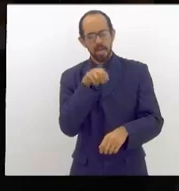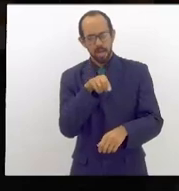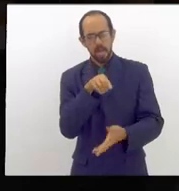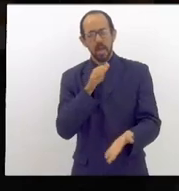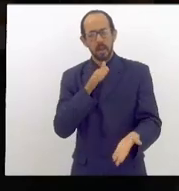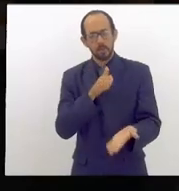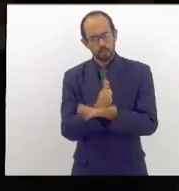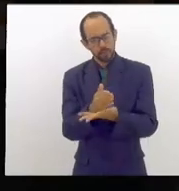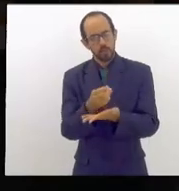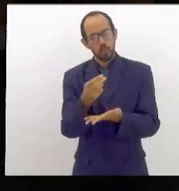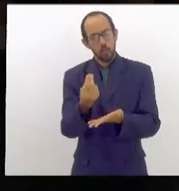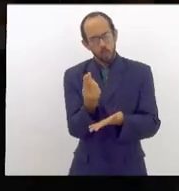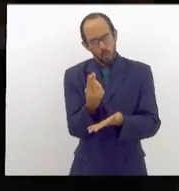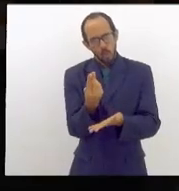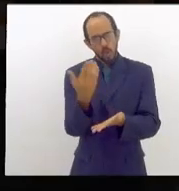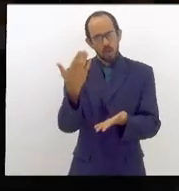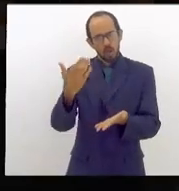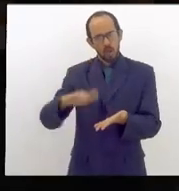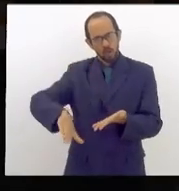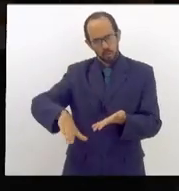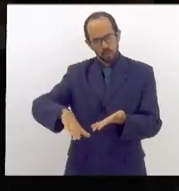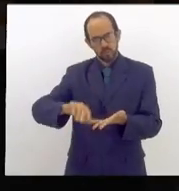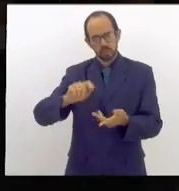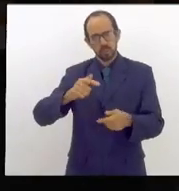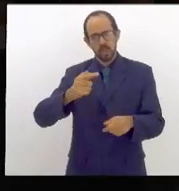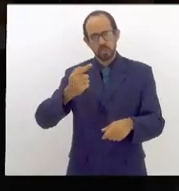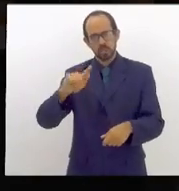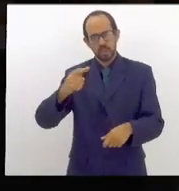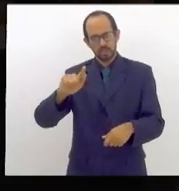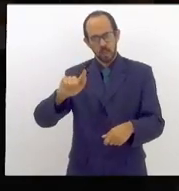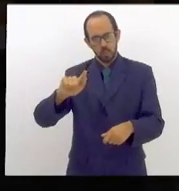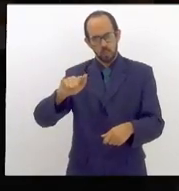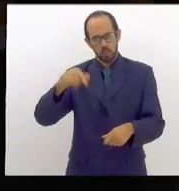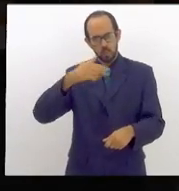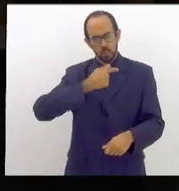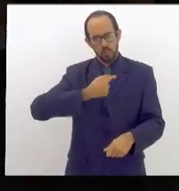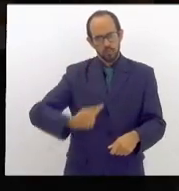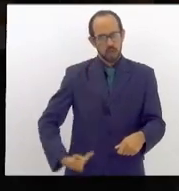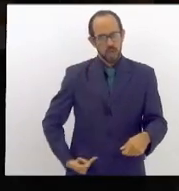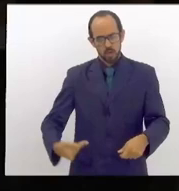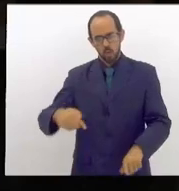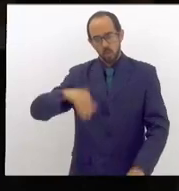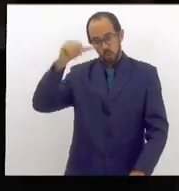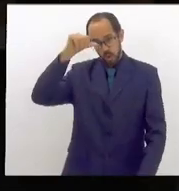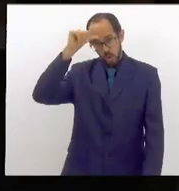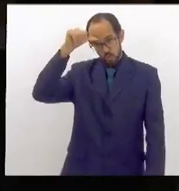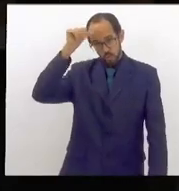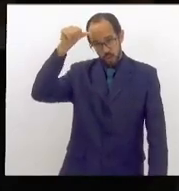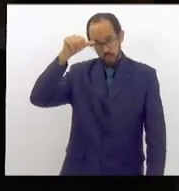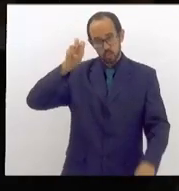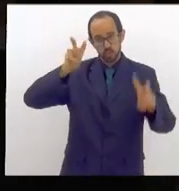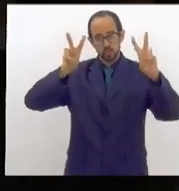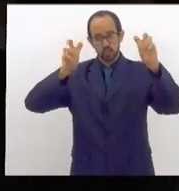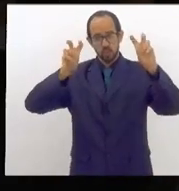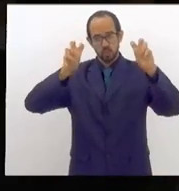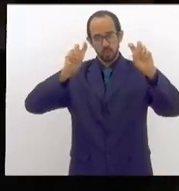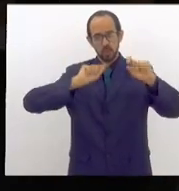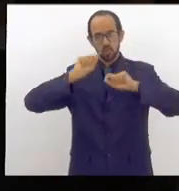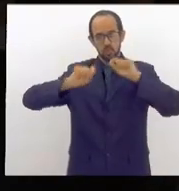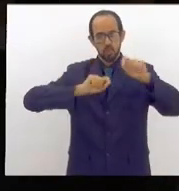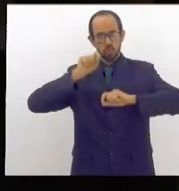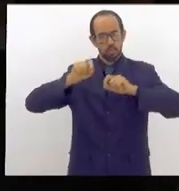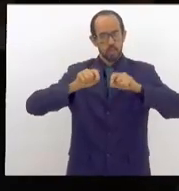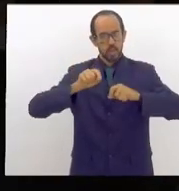desaprovação da gestão do governador Cláudio Castro com relação ao exercício